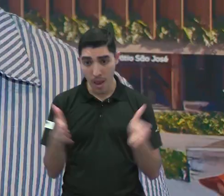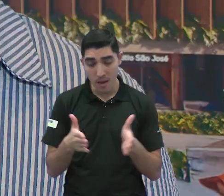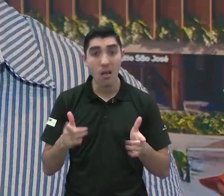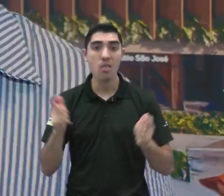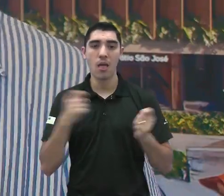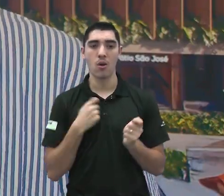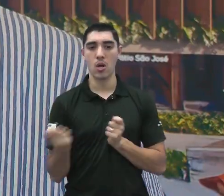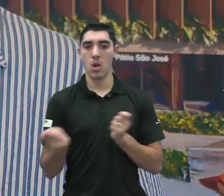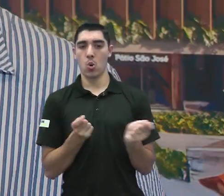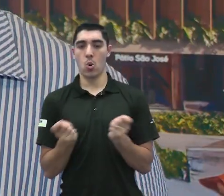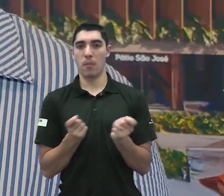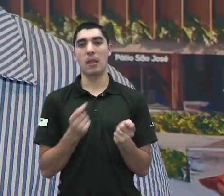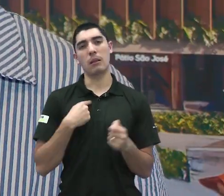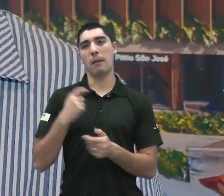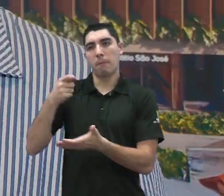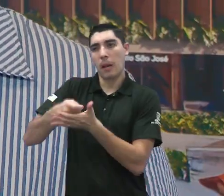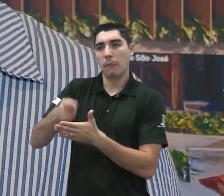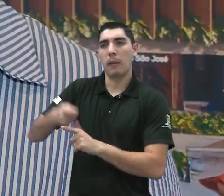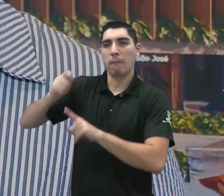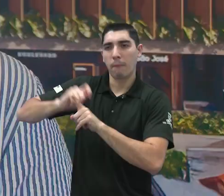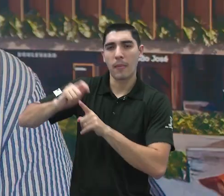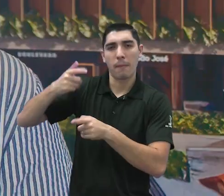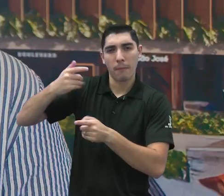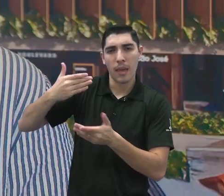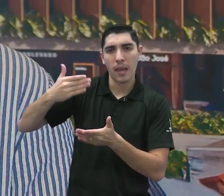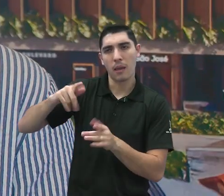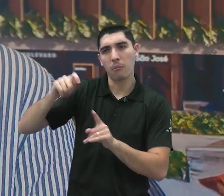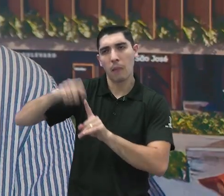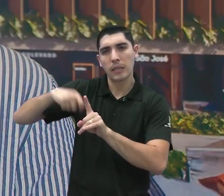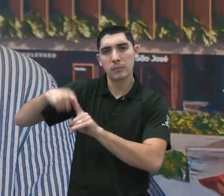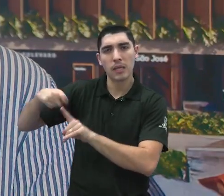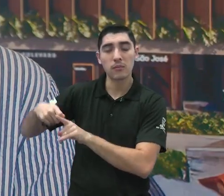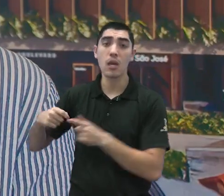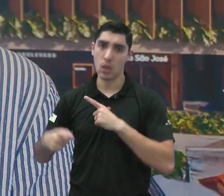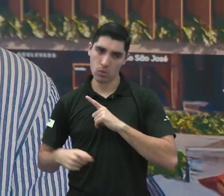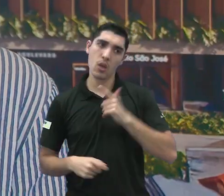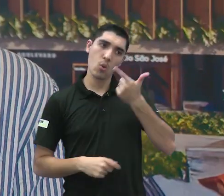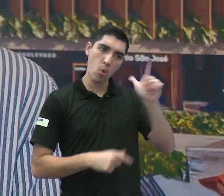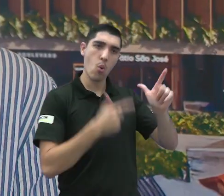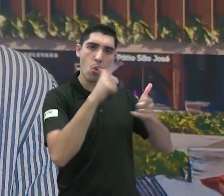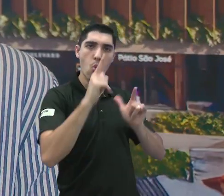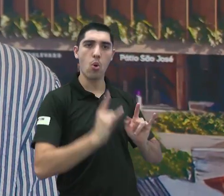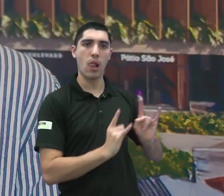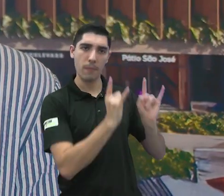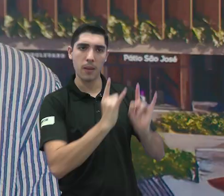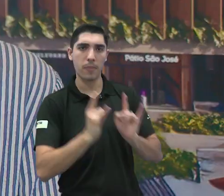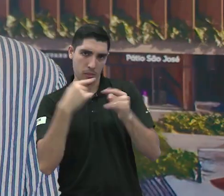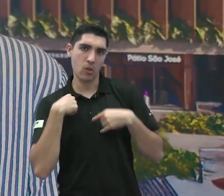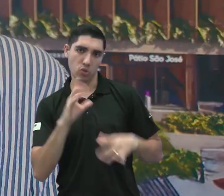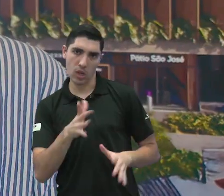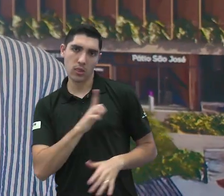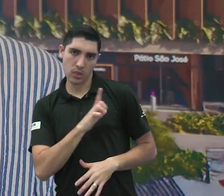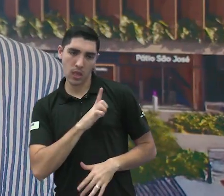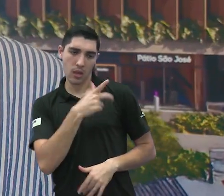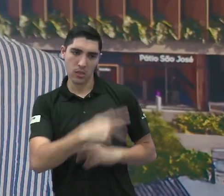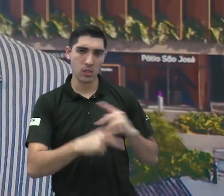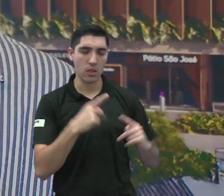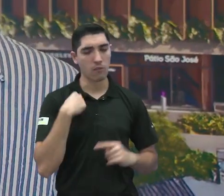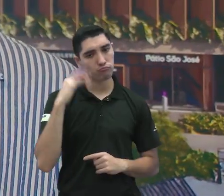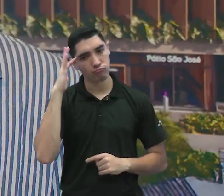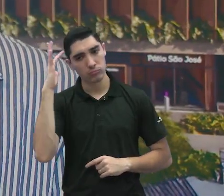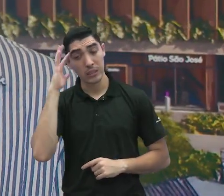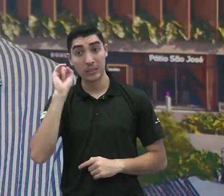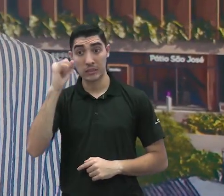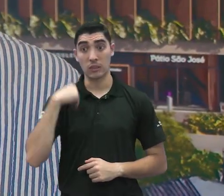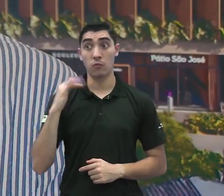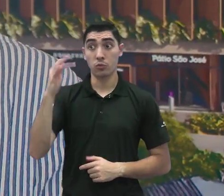rentabilizar muito mais do que se alugar uma coisa mensal. Eu já tinha vontade de investir, eu tenho outros apartamentos aqui em São José, e também para,